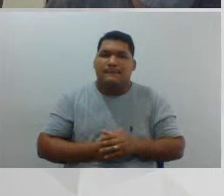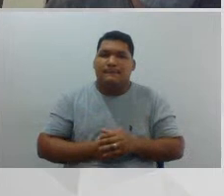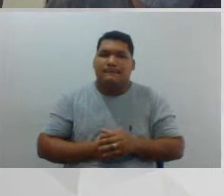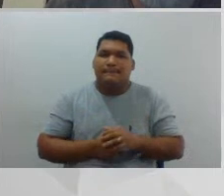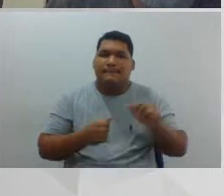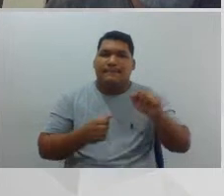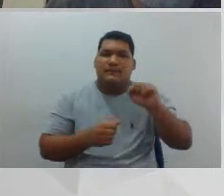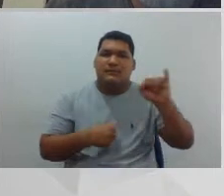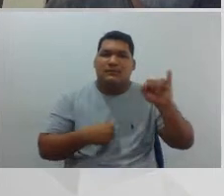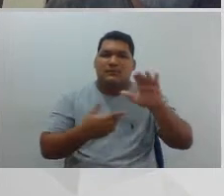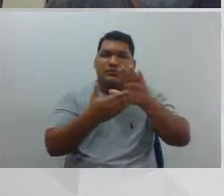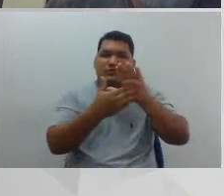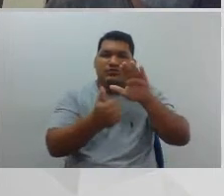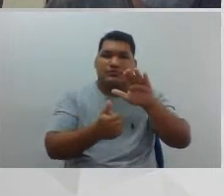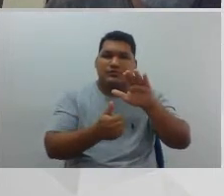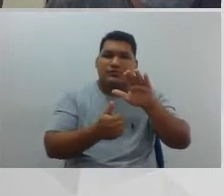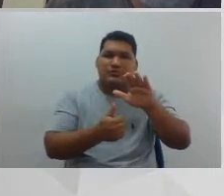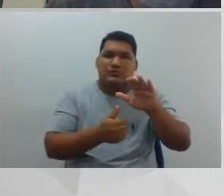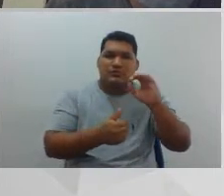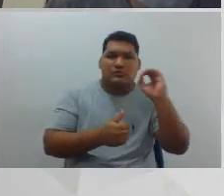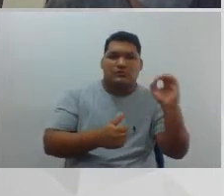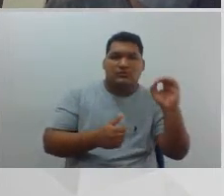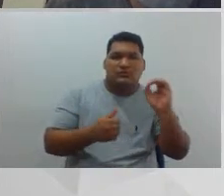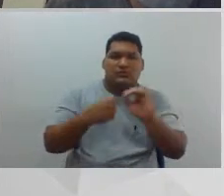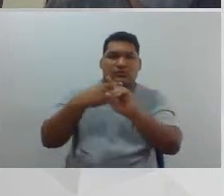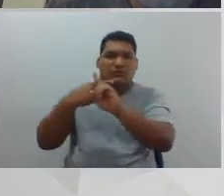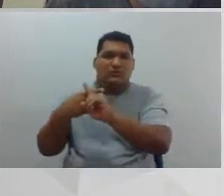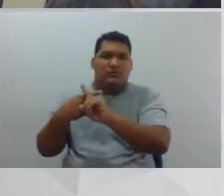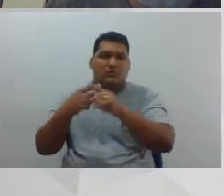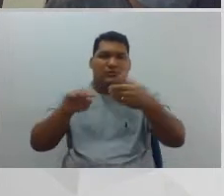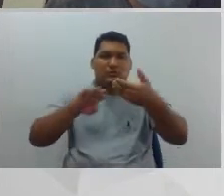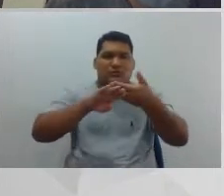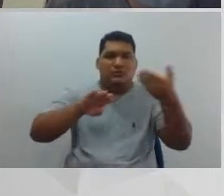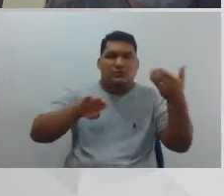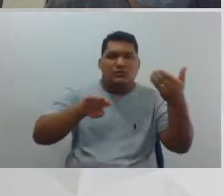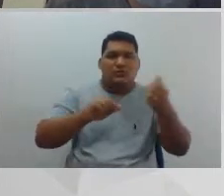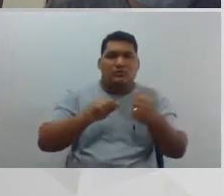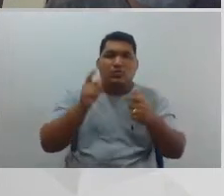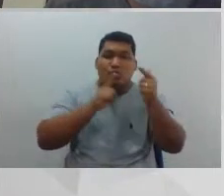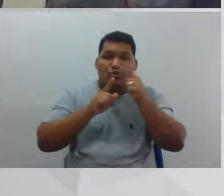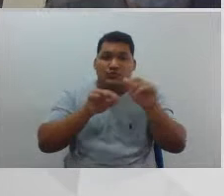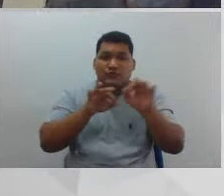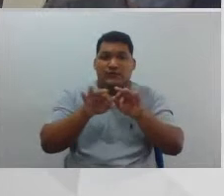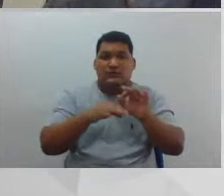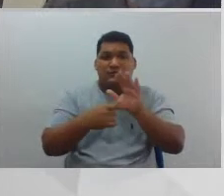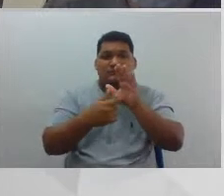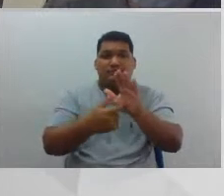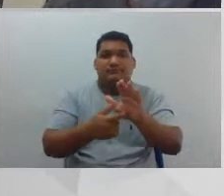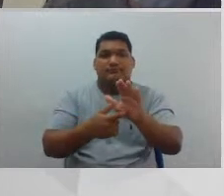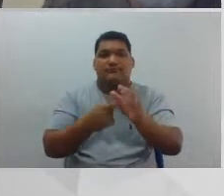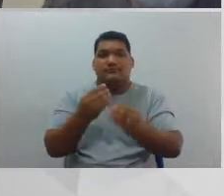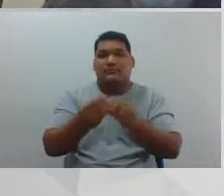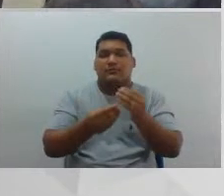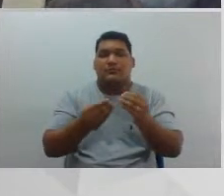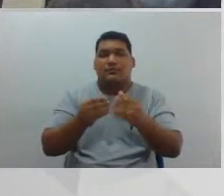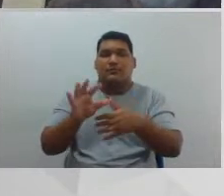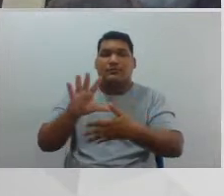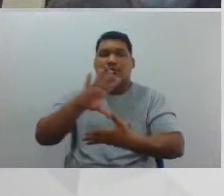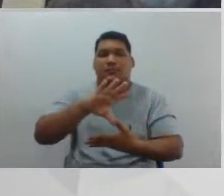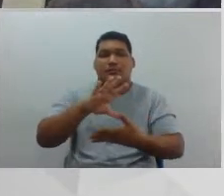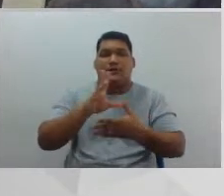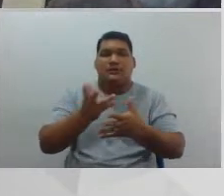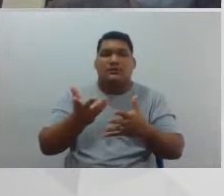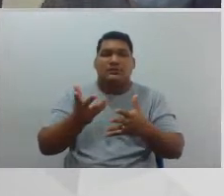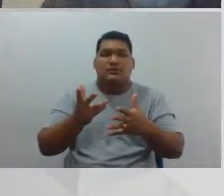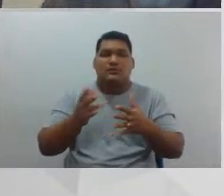X dos círculos. Tá? Eu só consigo fazer essa separação com mapeamento não linear. Tá? Então, eu vou